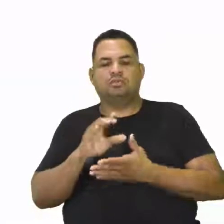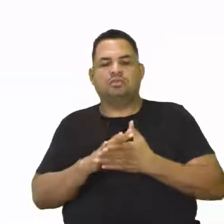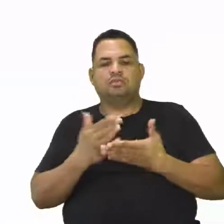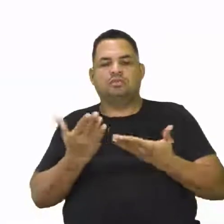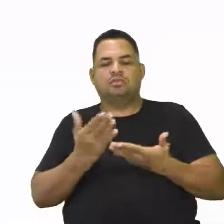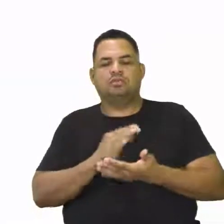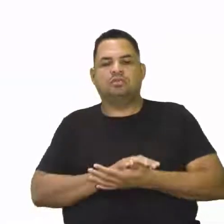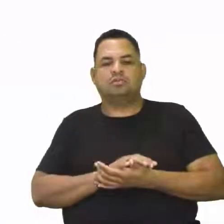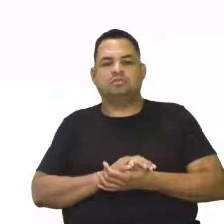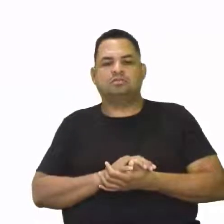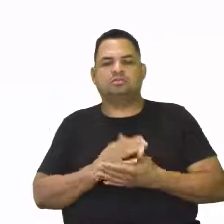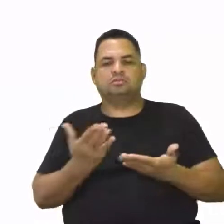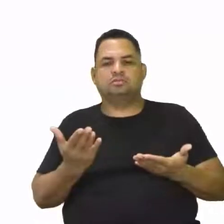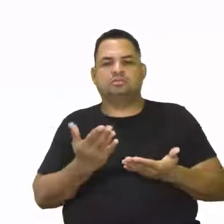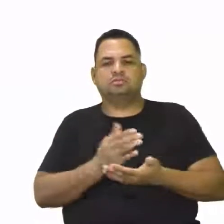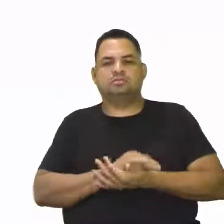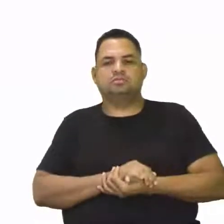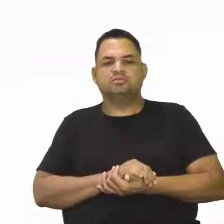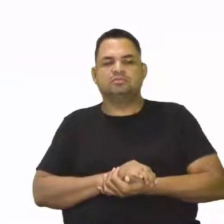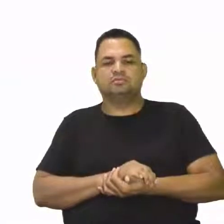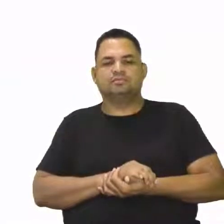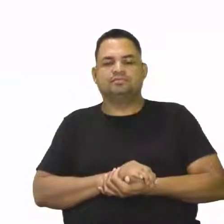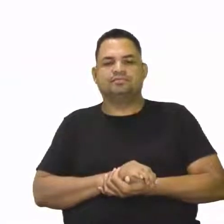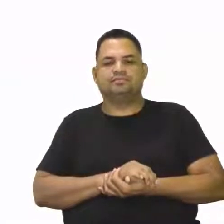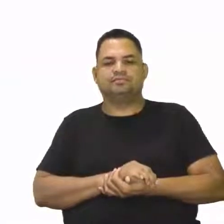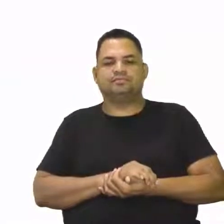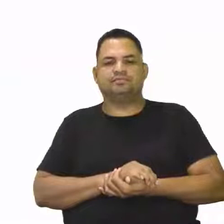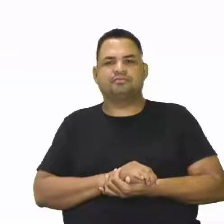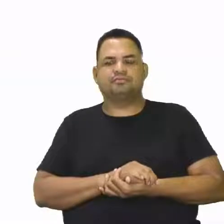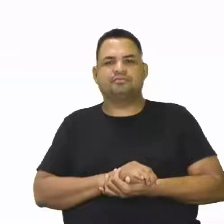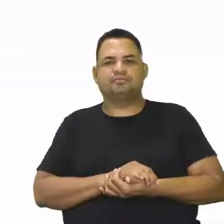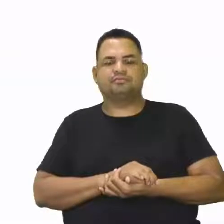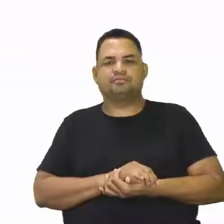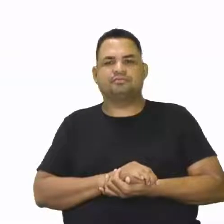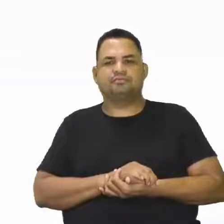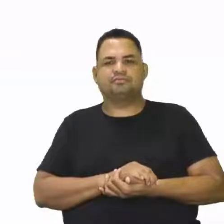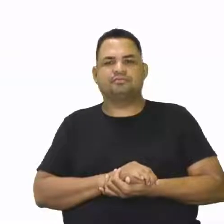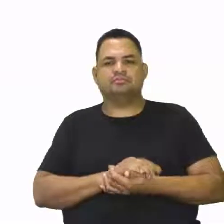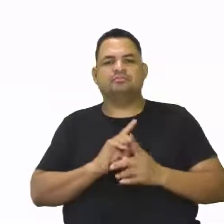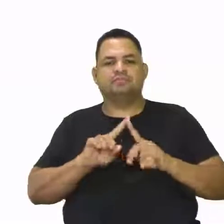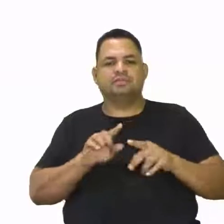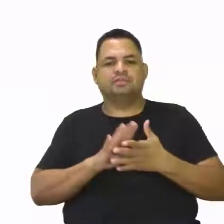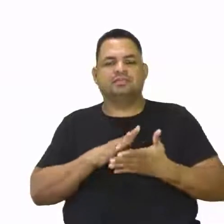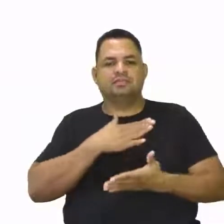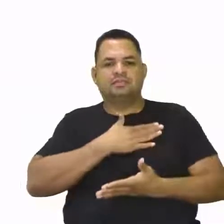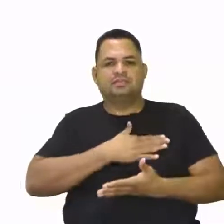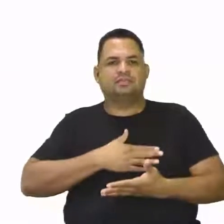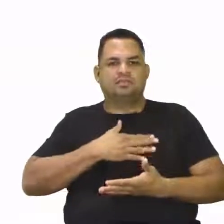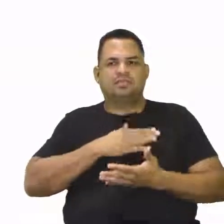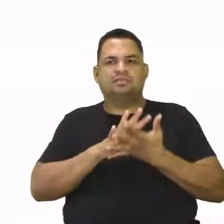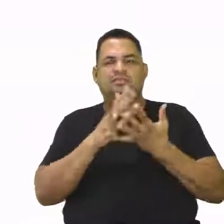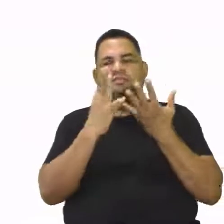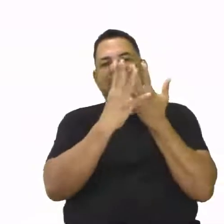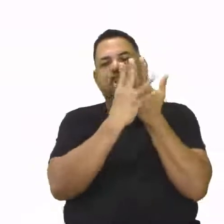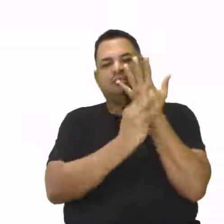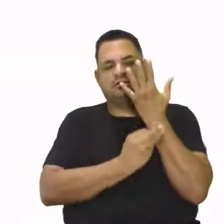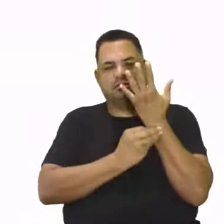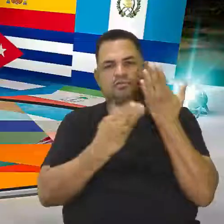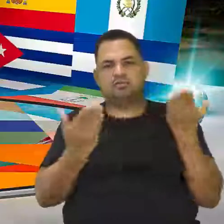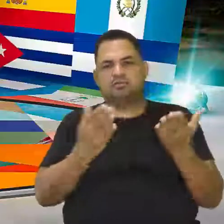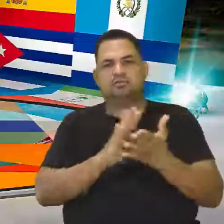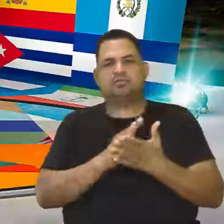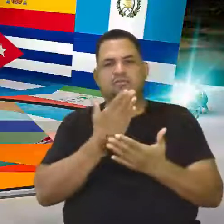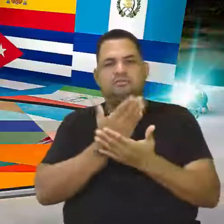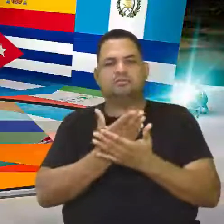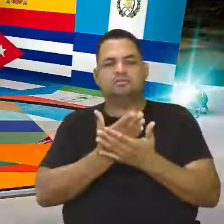briga de galo, que não é algo que seja de se admirar, né, gente? Mas eles gostam. Vocês têm as referências bibliográficas